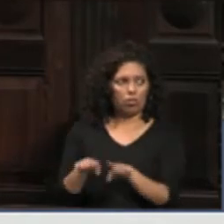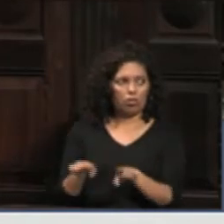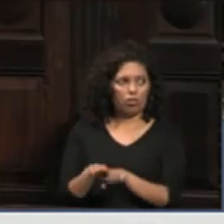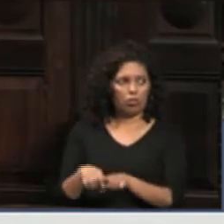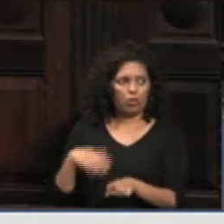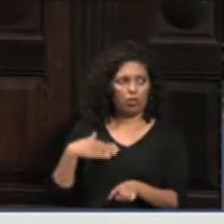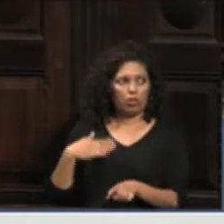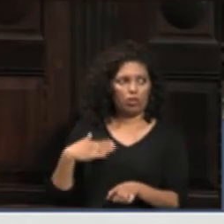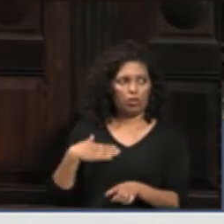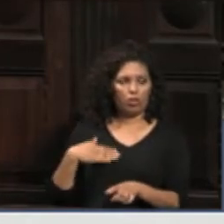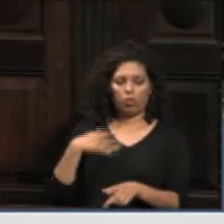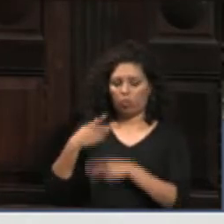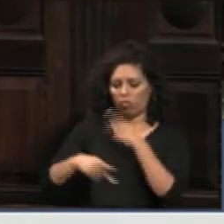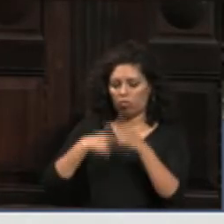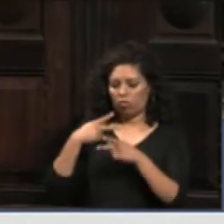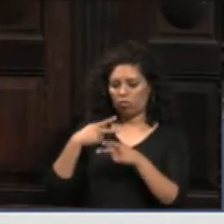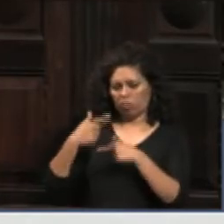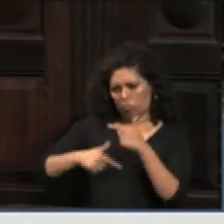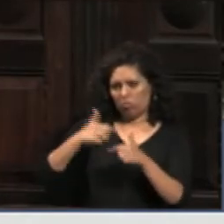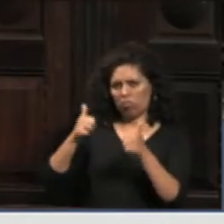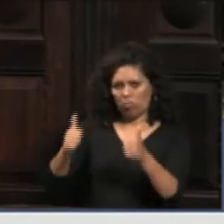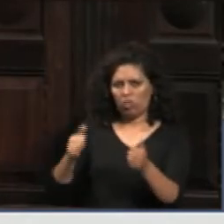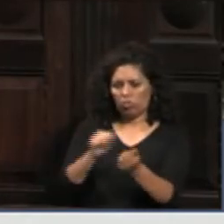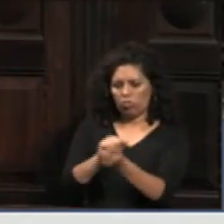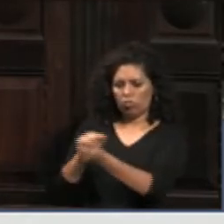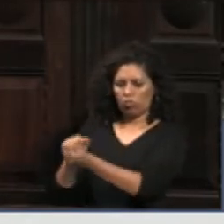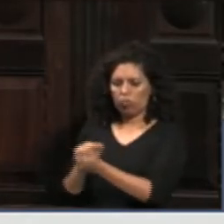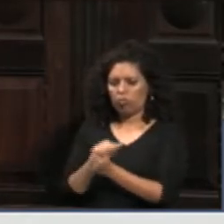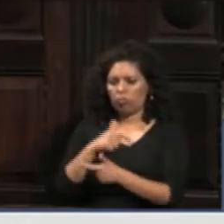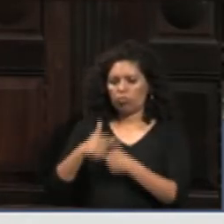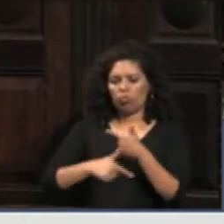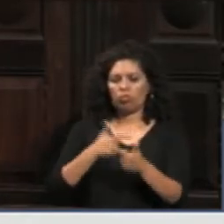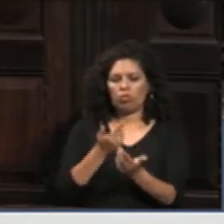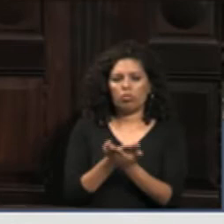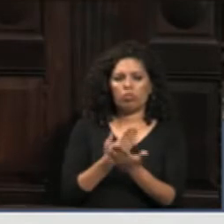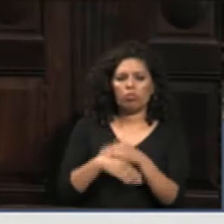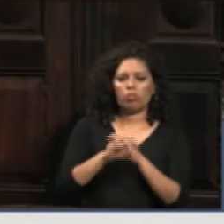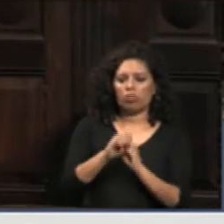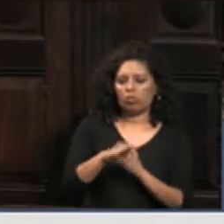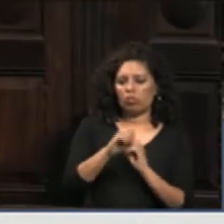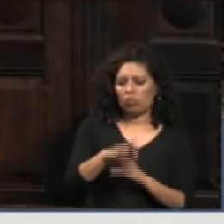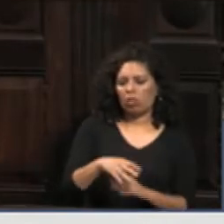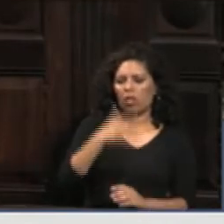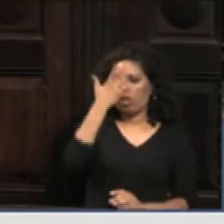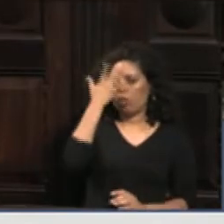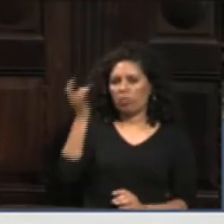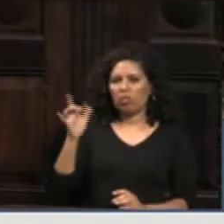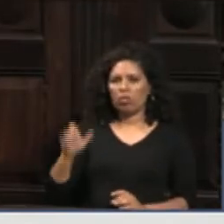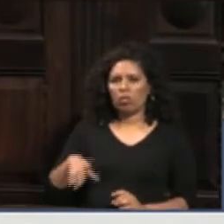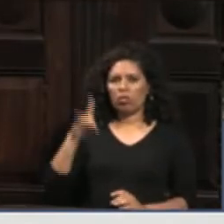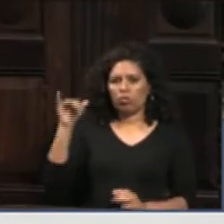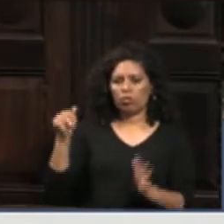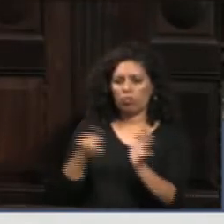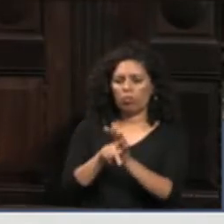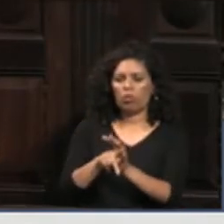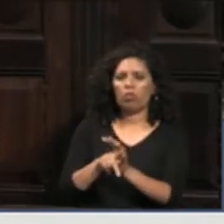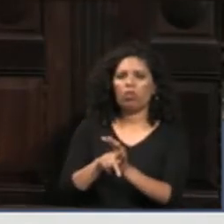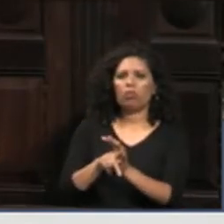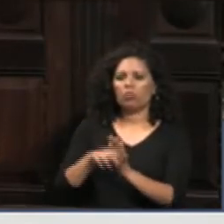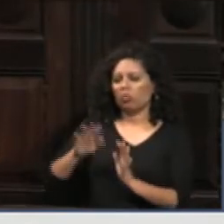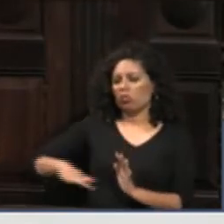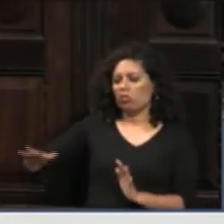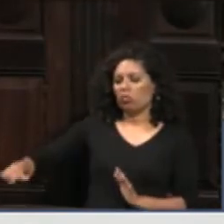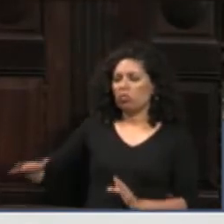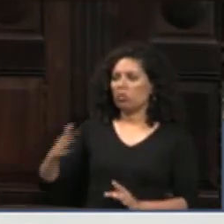nosso papel na Comissão de Educação. E amanhã, por exemplo, que é o Dia da Criança, né, dia 12 de outubro, a gente tem algumas